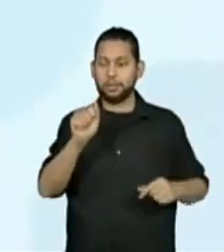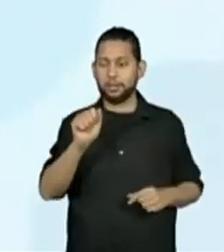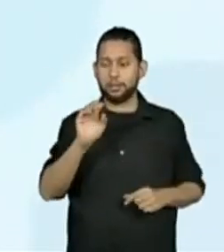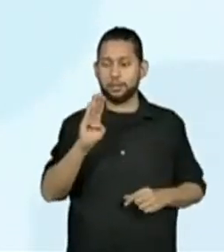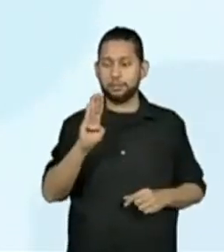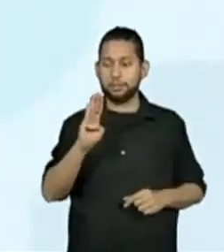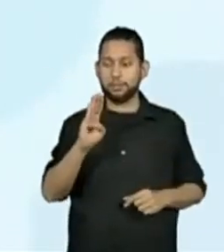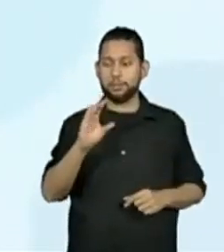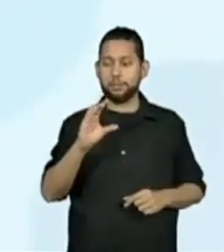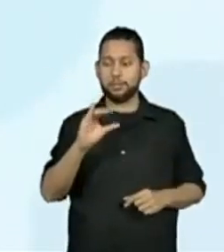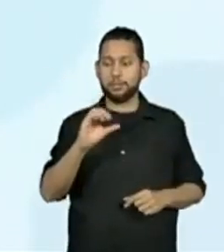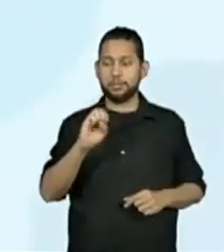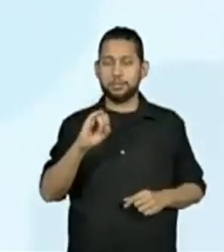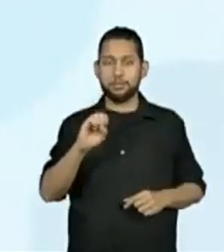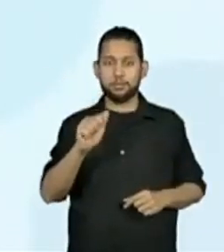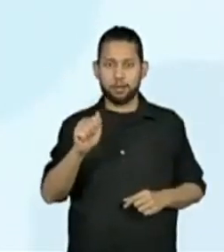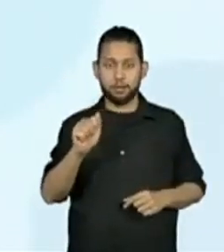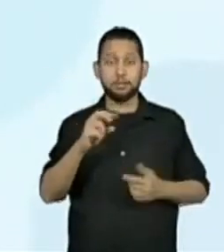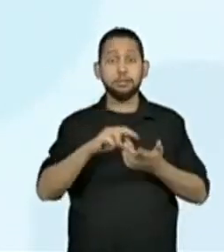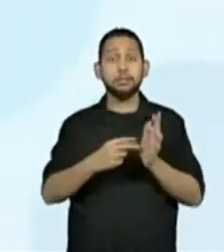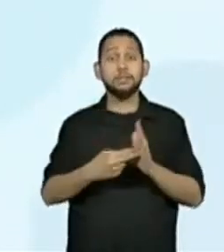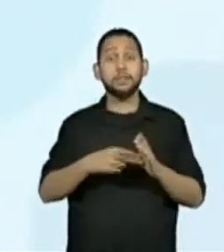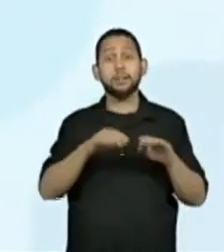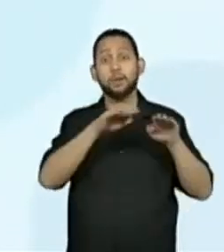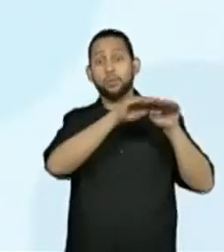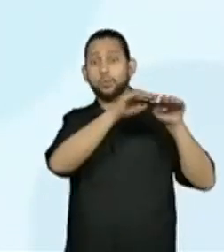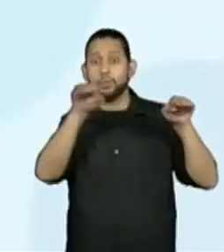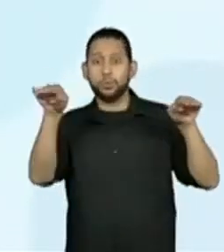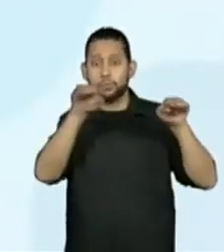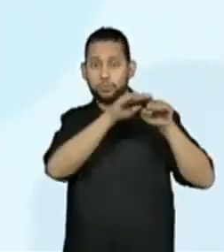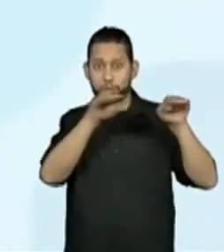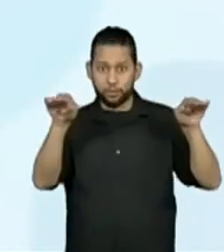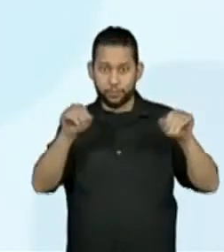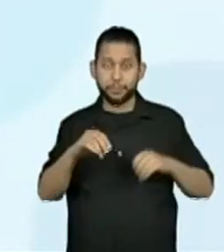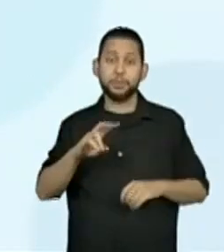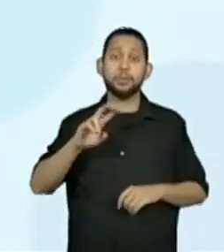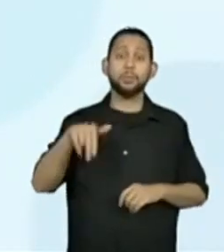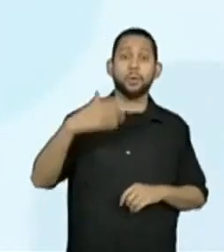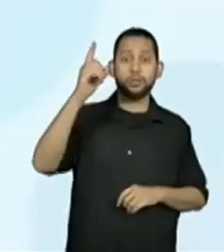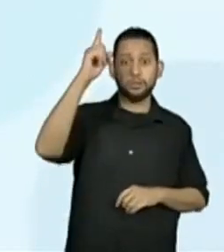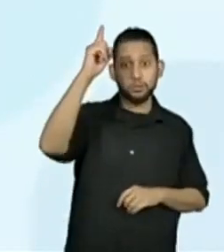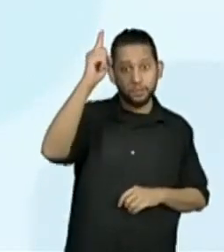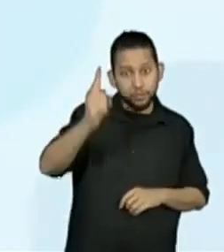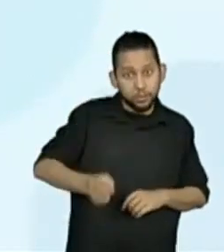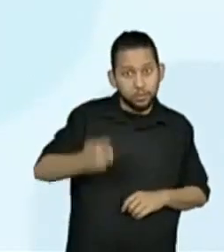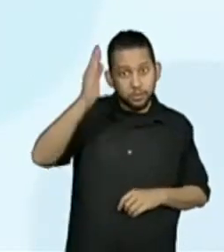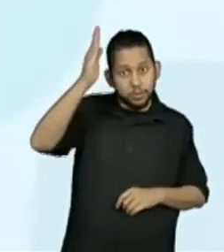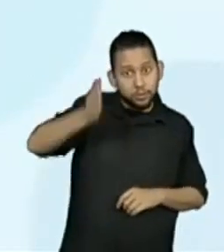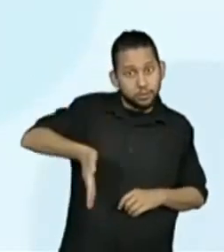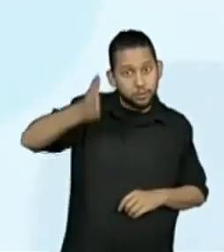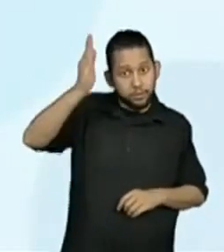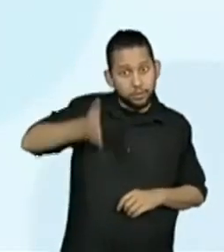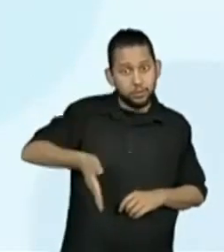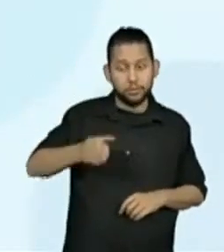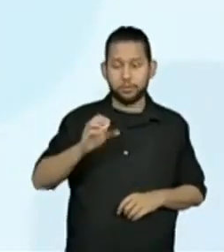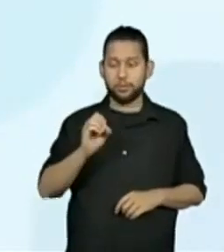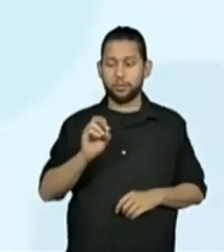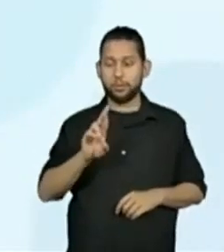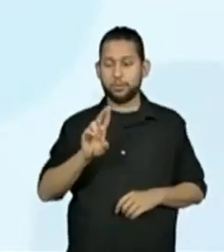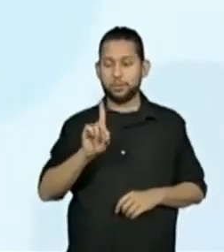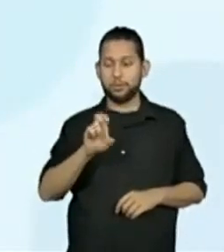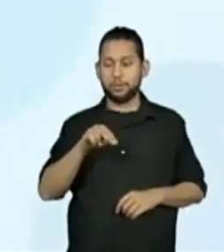Abscissa. É a mesma coisa que horizontal. E depois a ordenada, que é a mesma coisa que